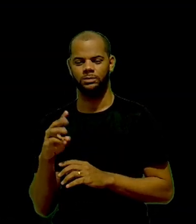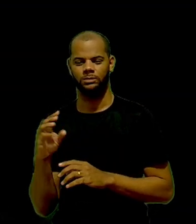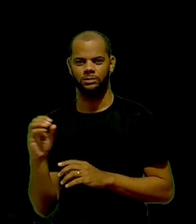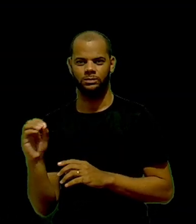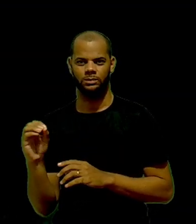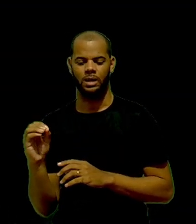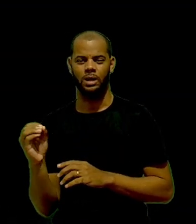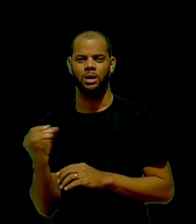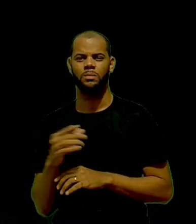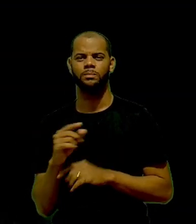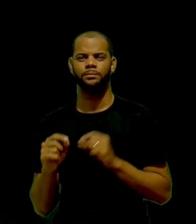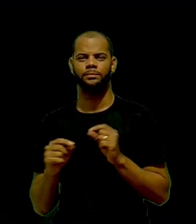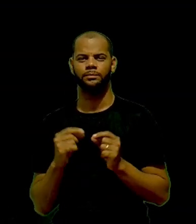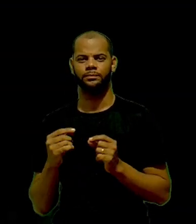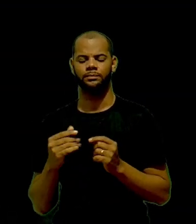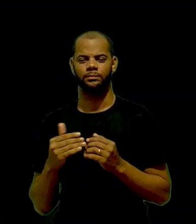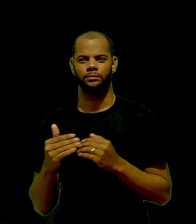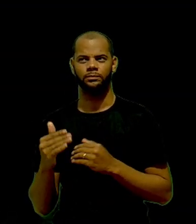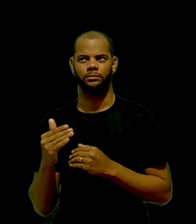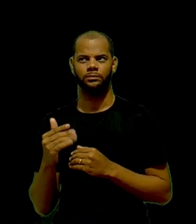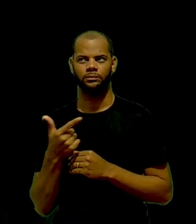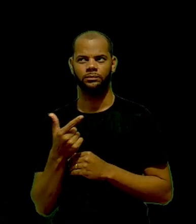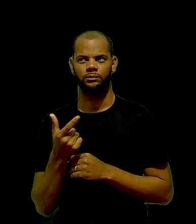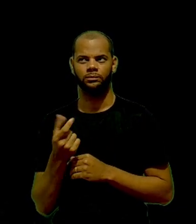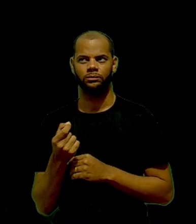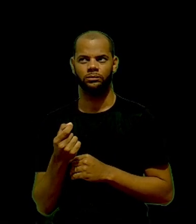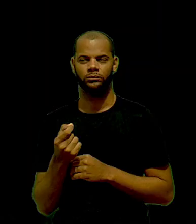novidade. A partir de